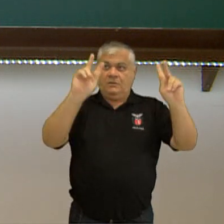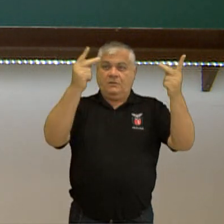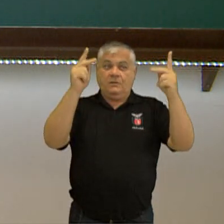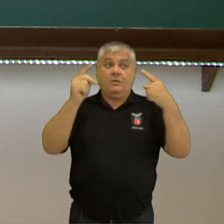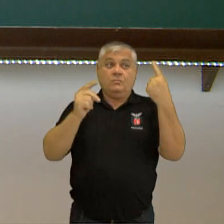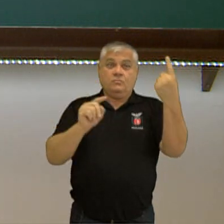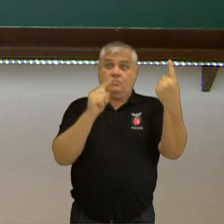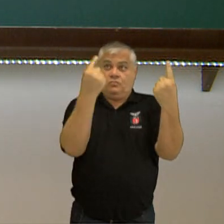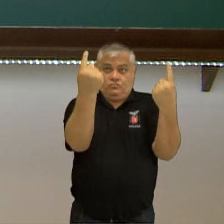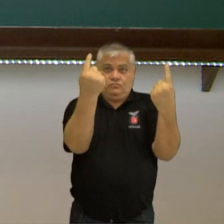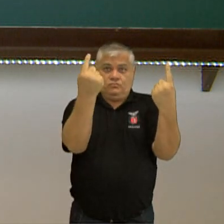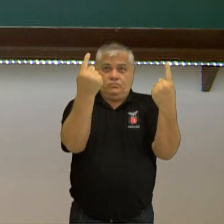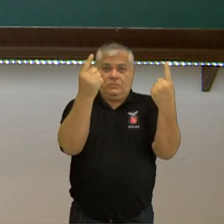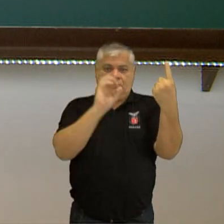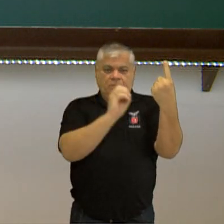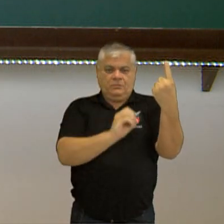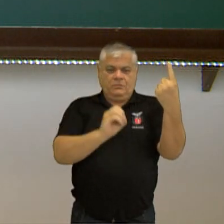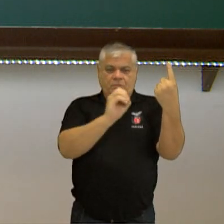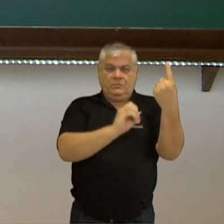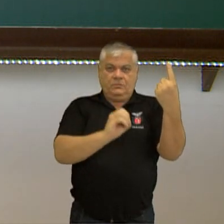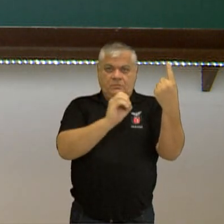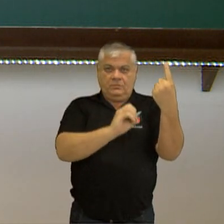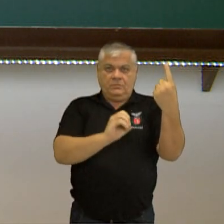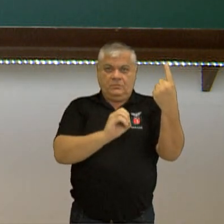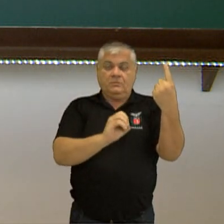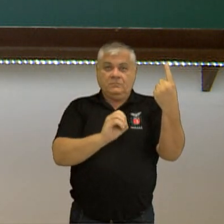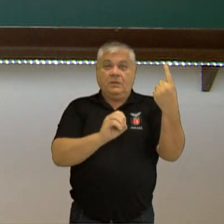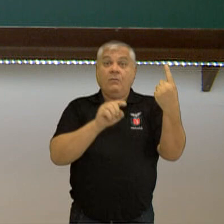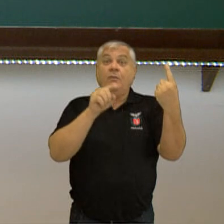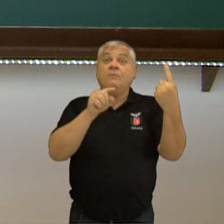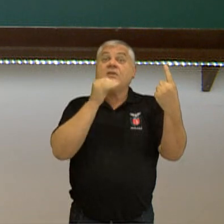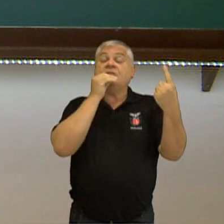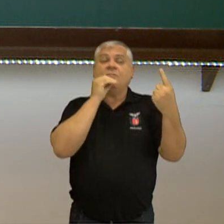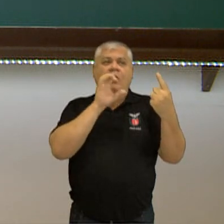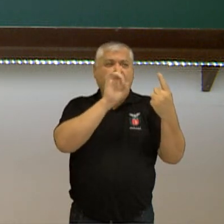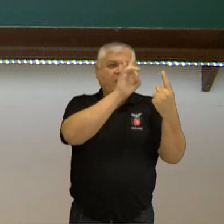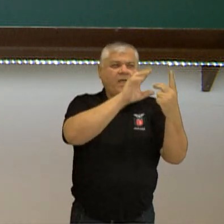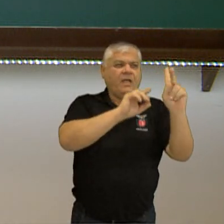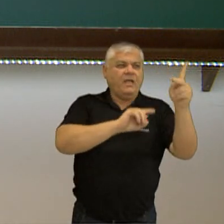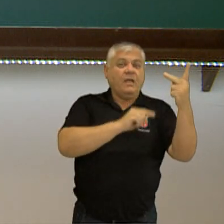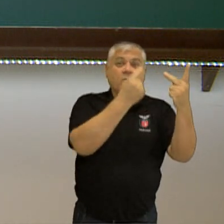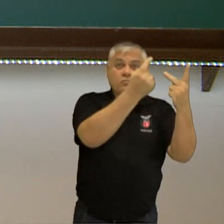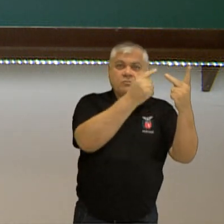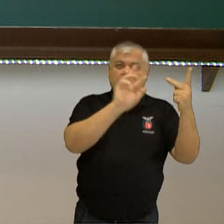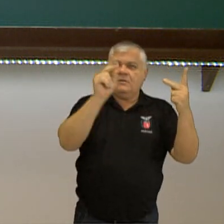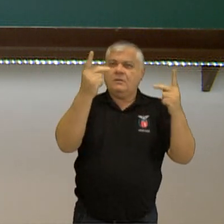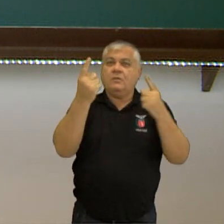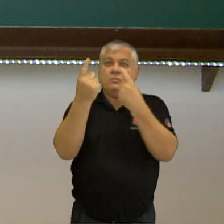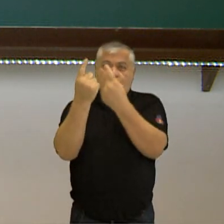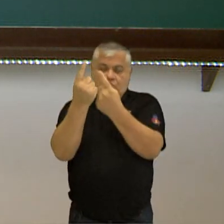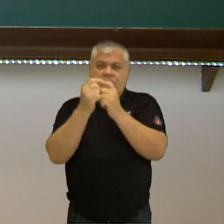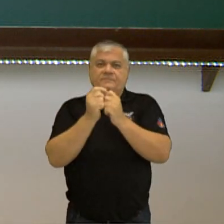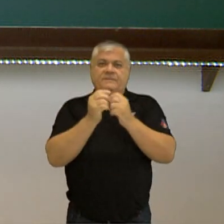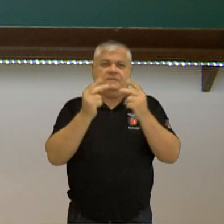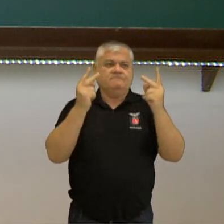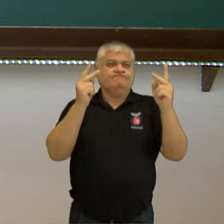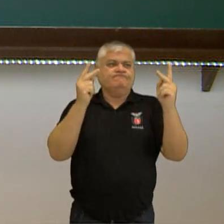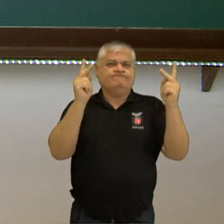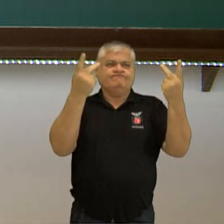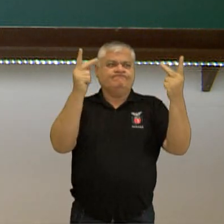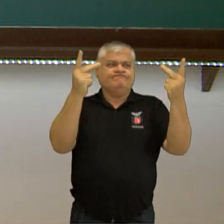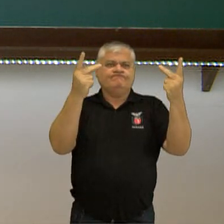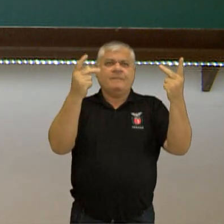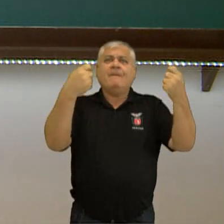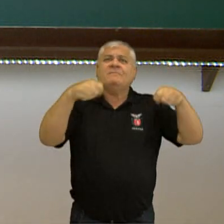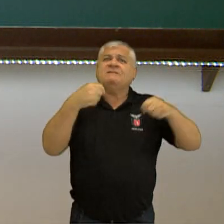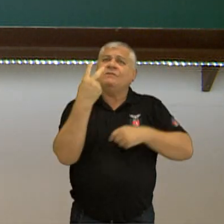desse tem um elétron na última camada, a camada de valência. E é por isso que eles são instáveis, eles precisariam de 2.